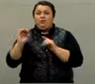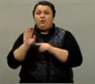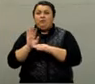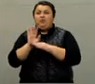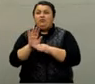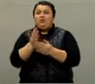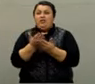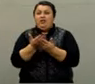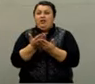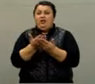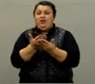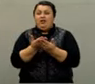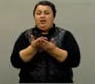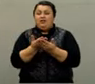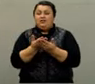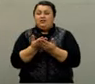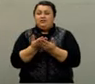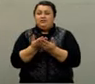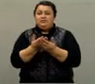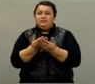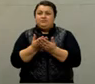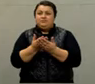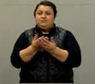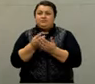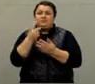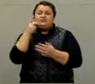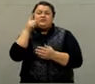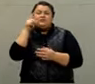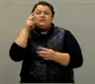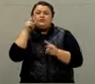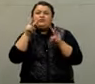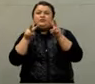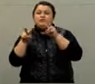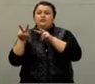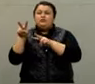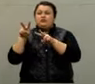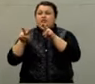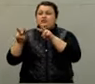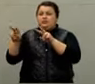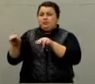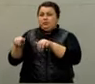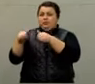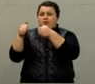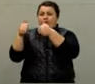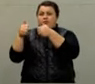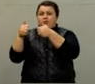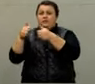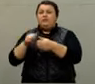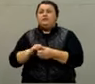comigo. Para vocês poderem visualizar melhor.